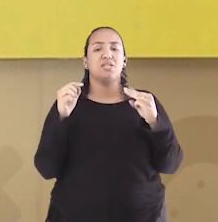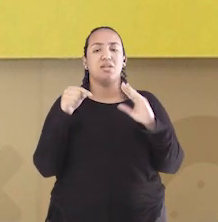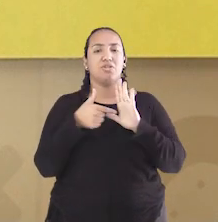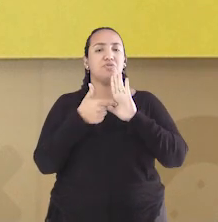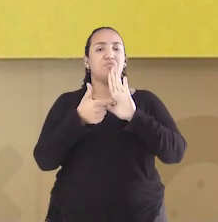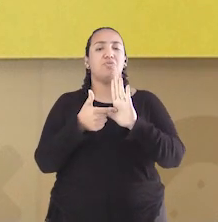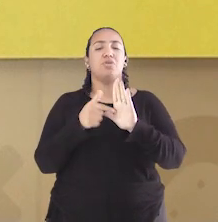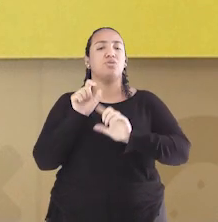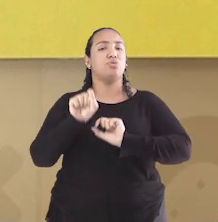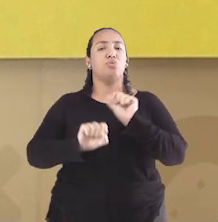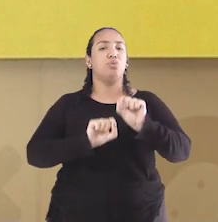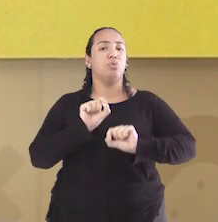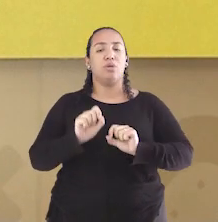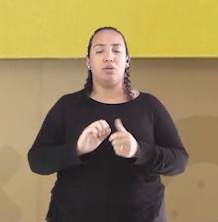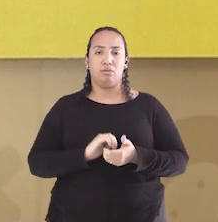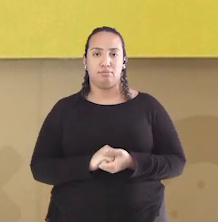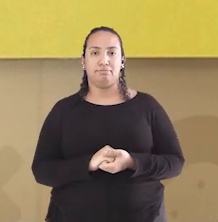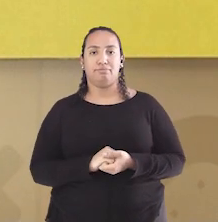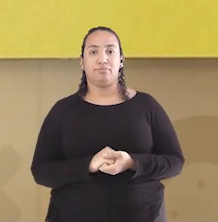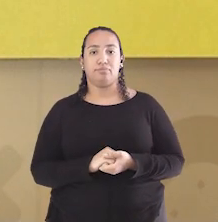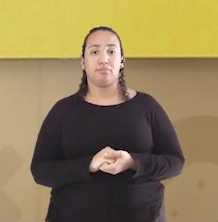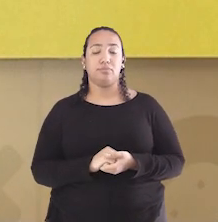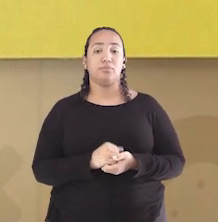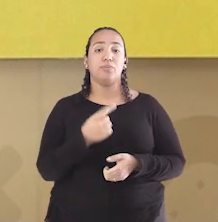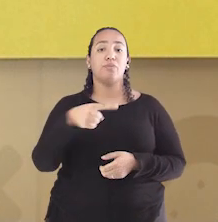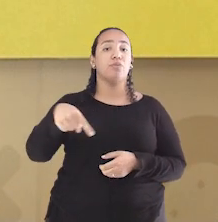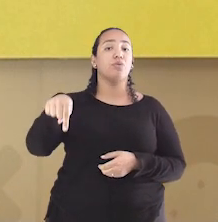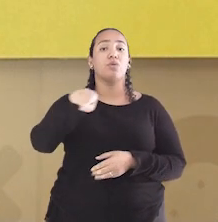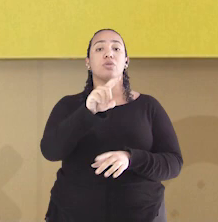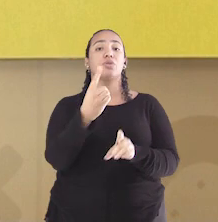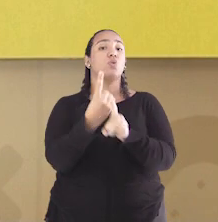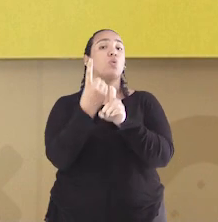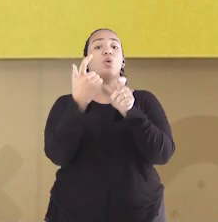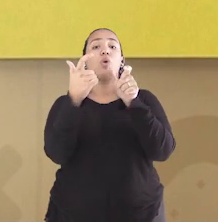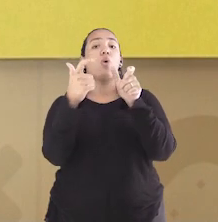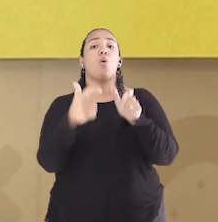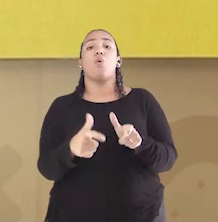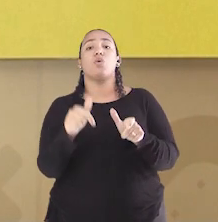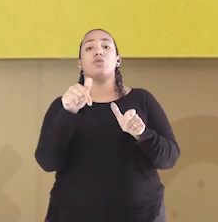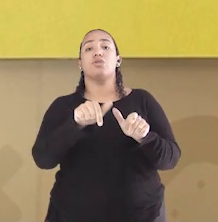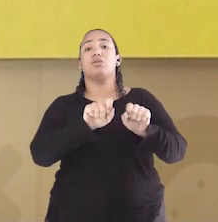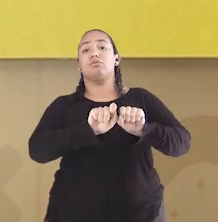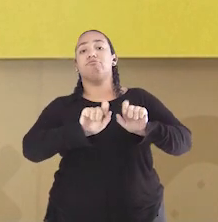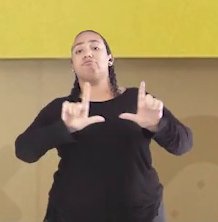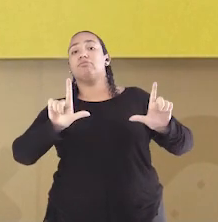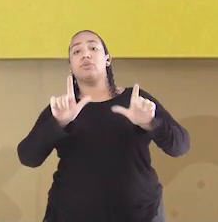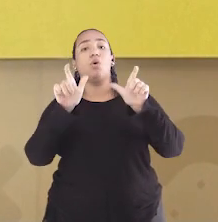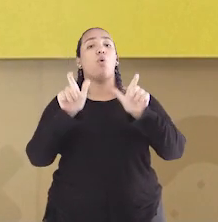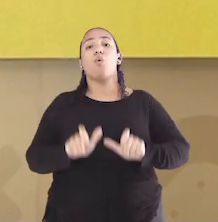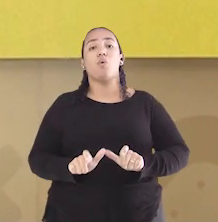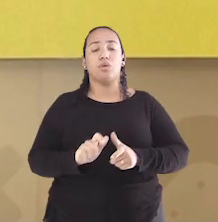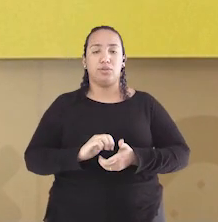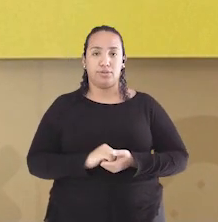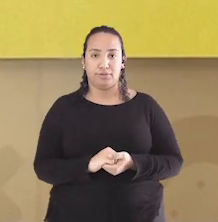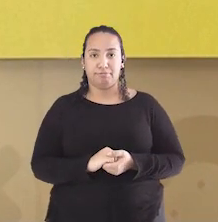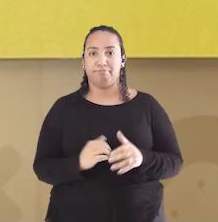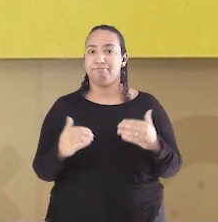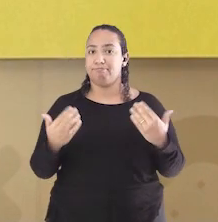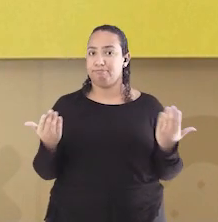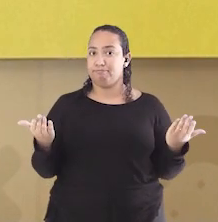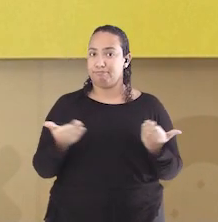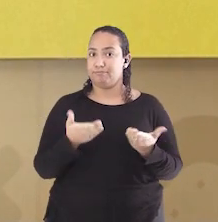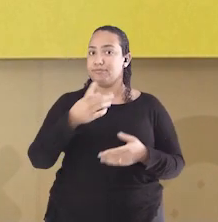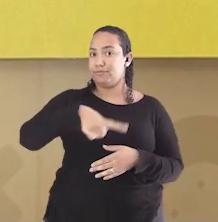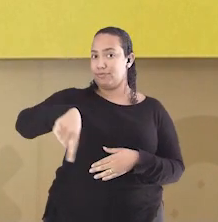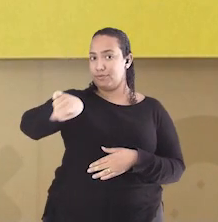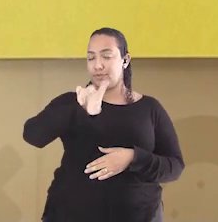mensagem apresentada aqui? E onde a gente encontra esse tipo de texto? Esse cartaz, por exemplo?